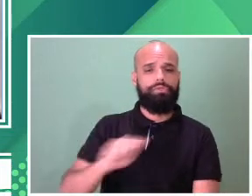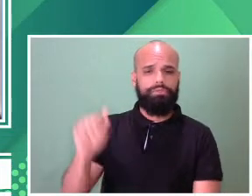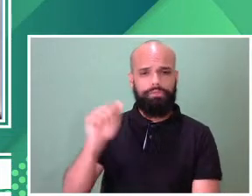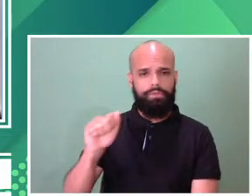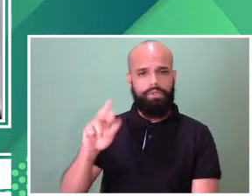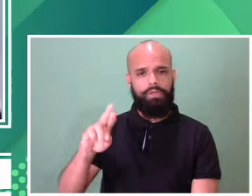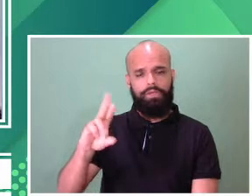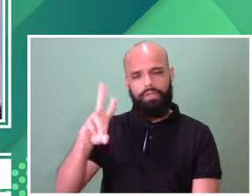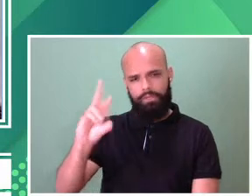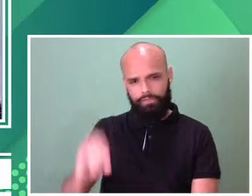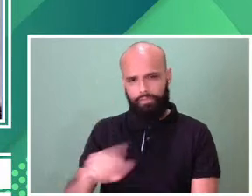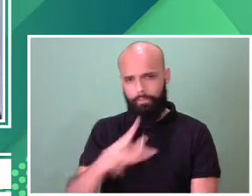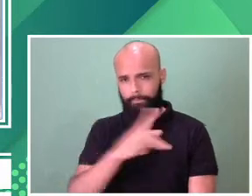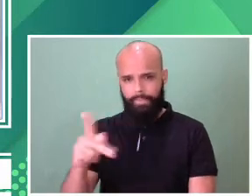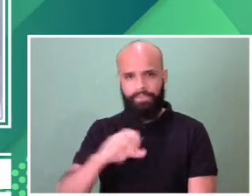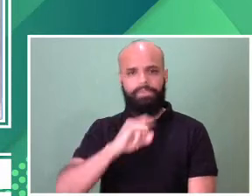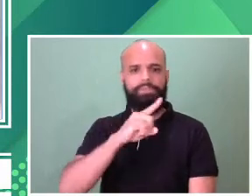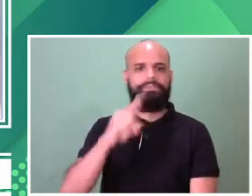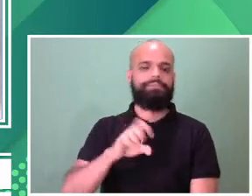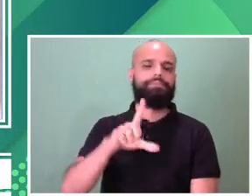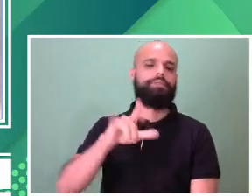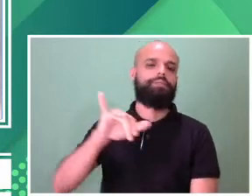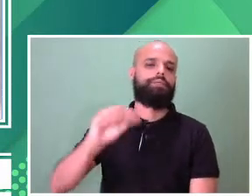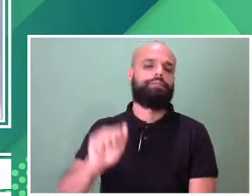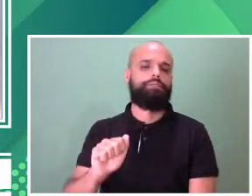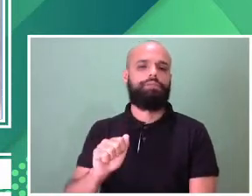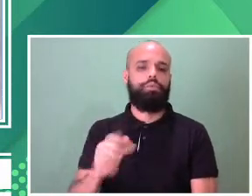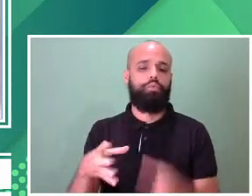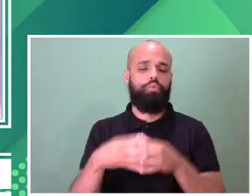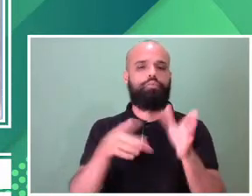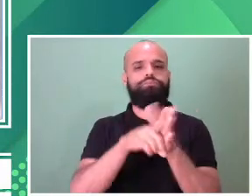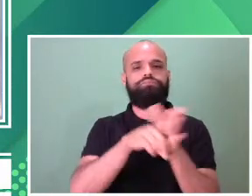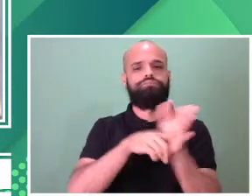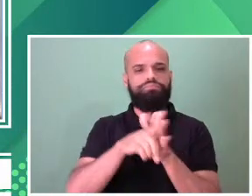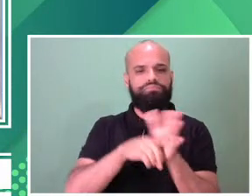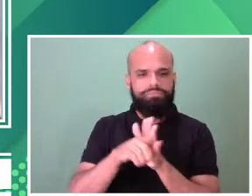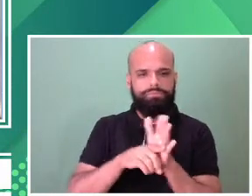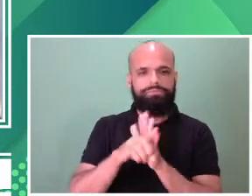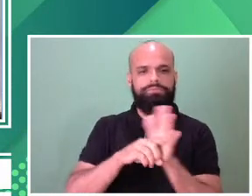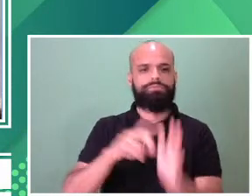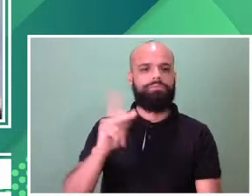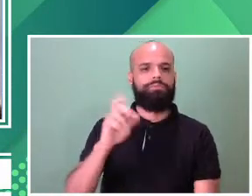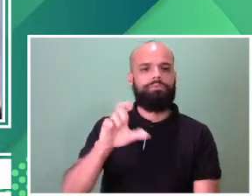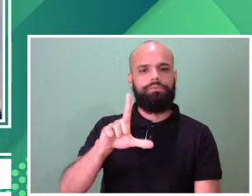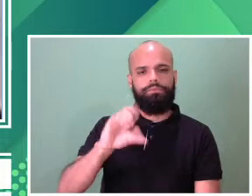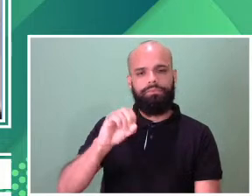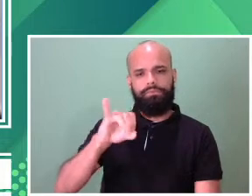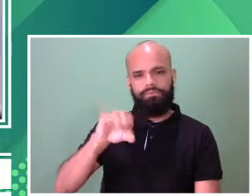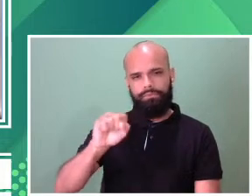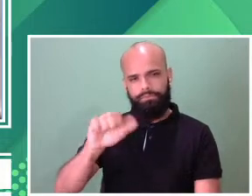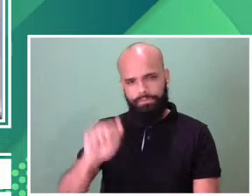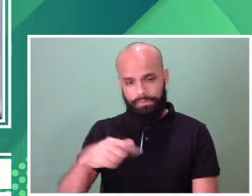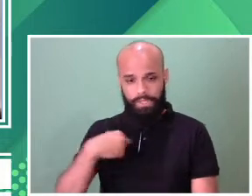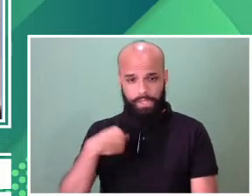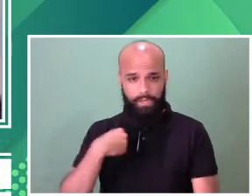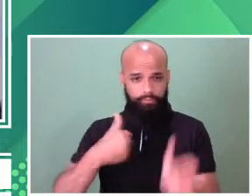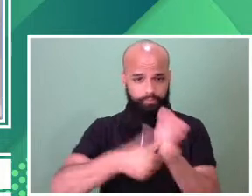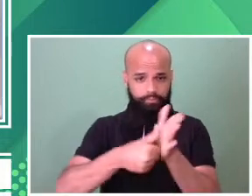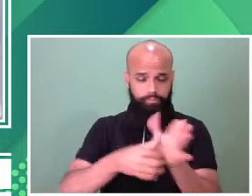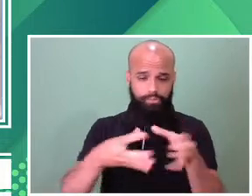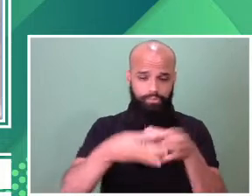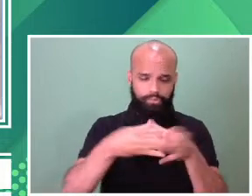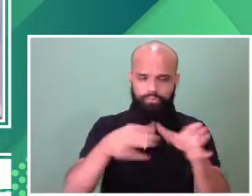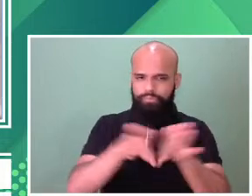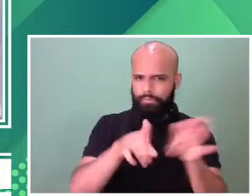Zélia Bora, e aqui no nosso grupo de pesquisa, a professora Heloísa Helena, e eu como um integrante